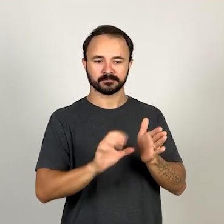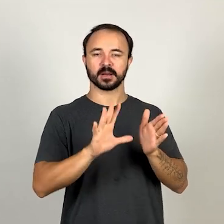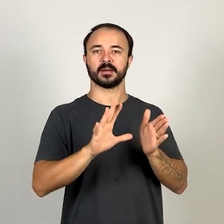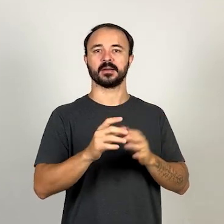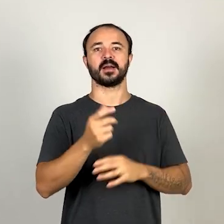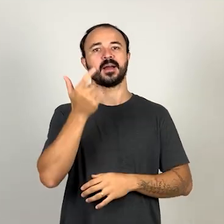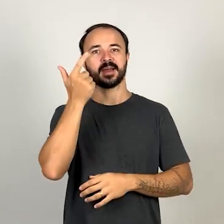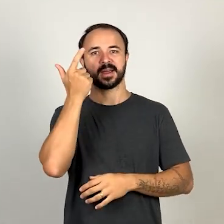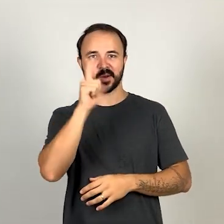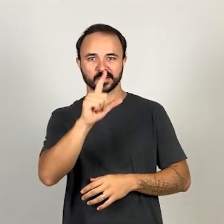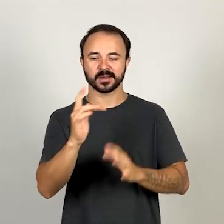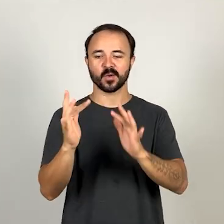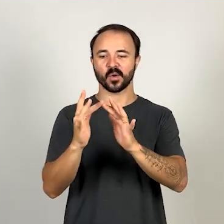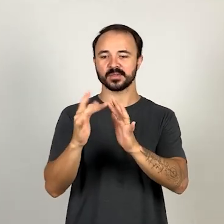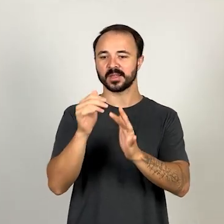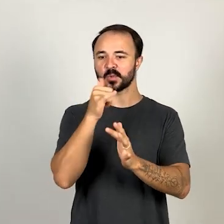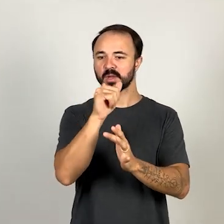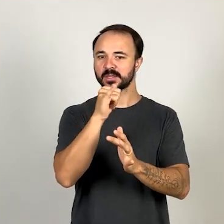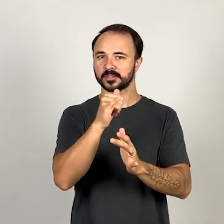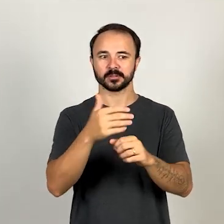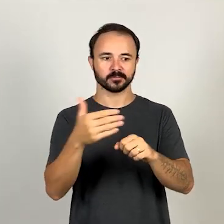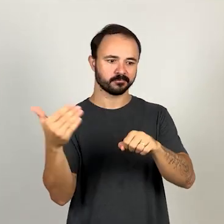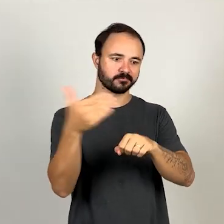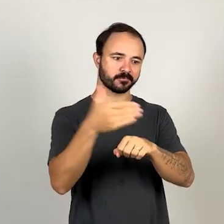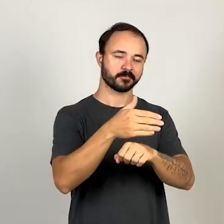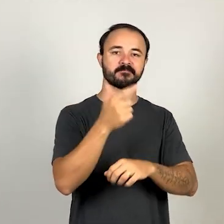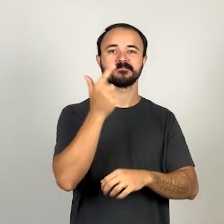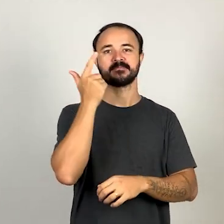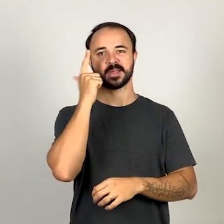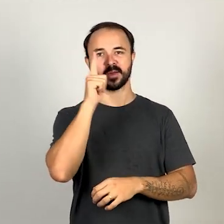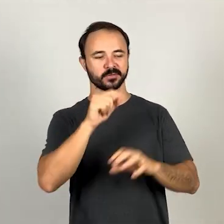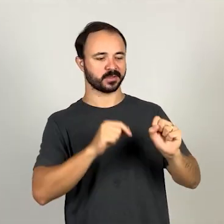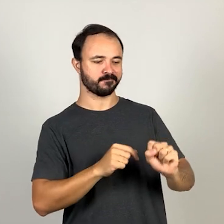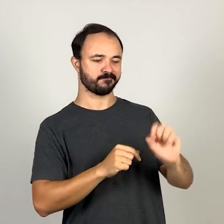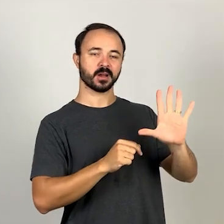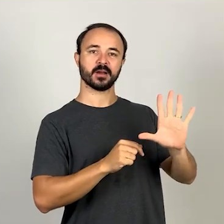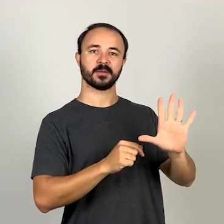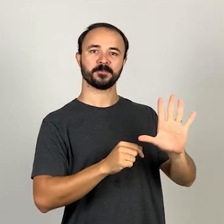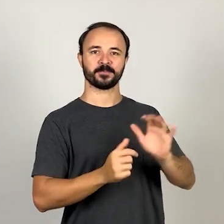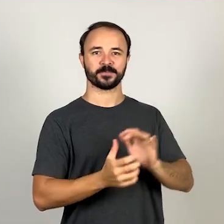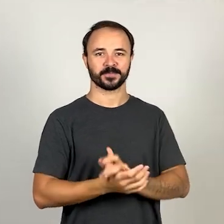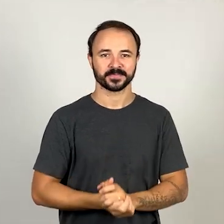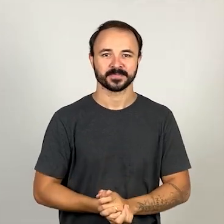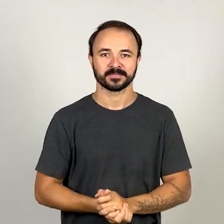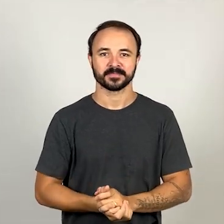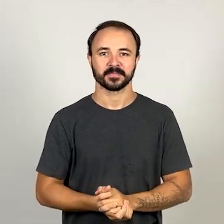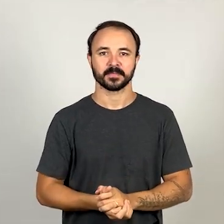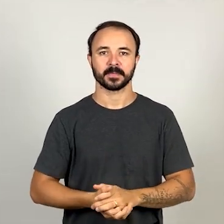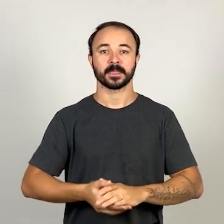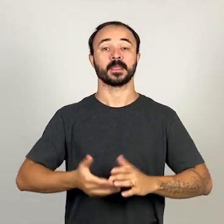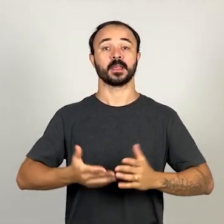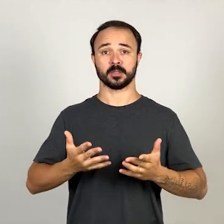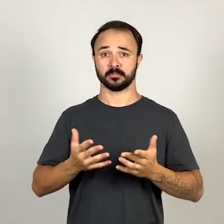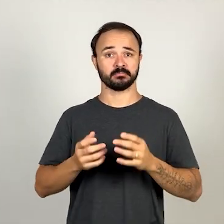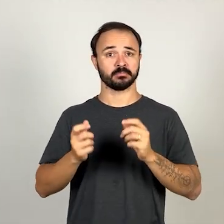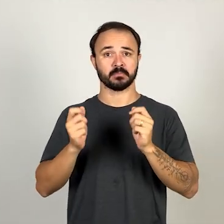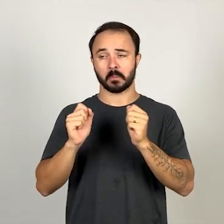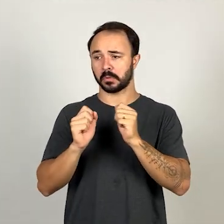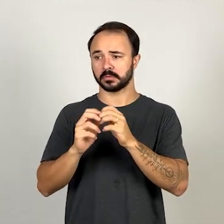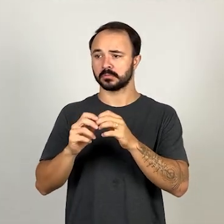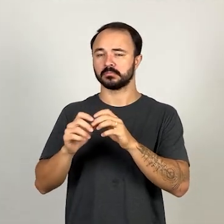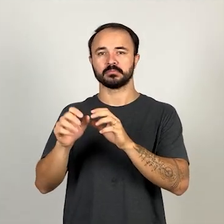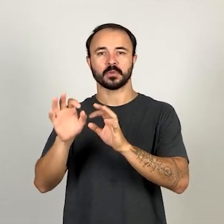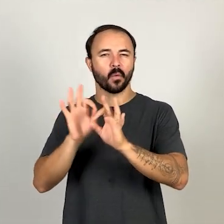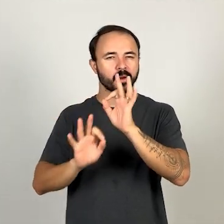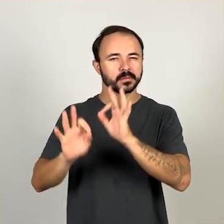podemos desligar e assim economizar a bateria. O mesmo circuito também pode ser modificado na fonte